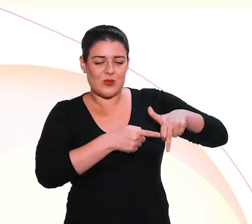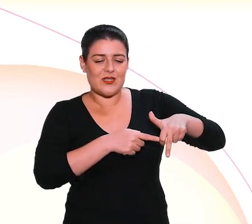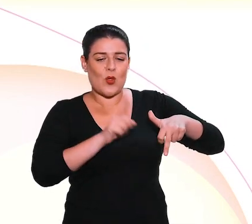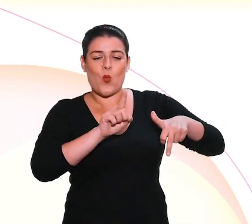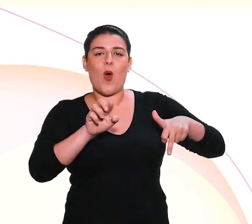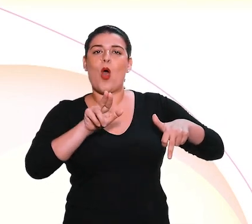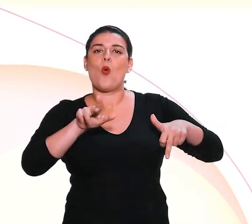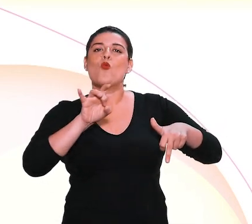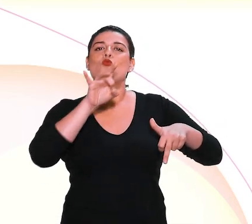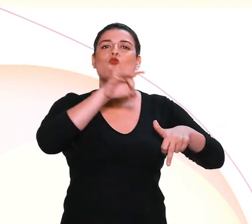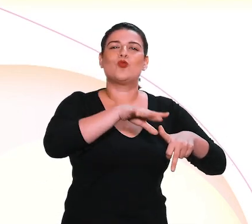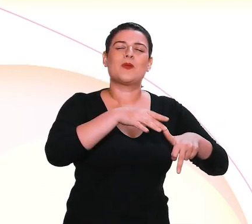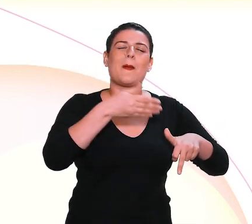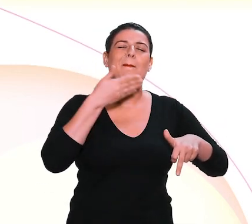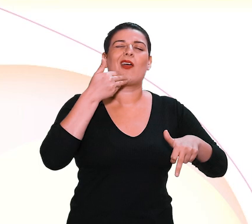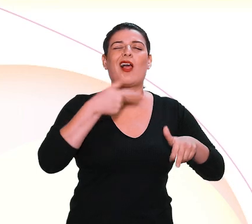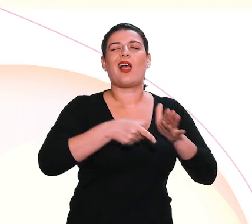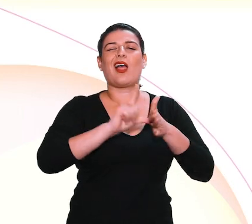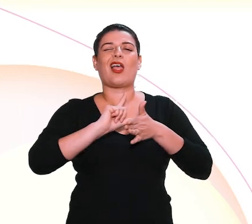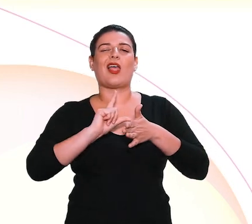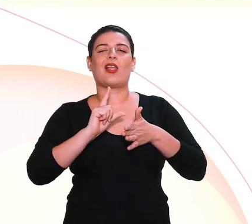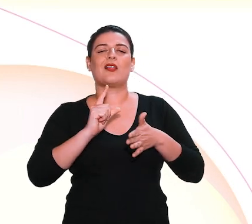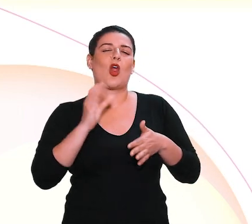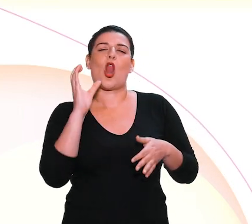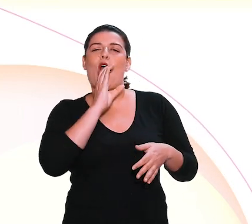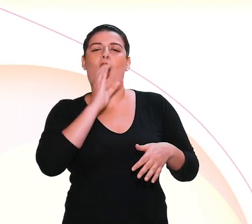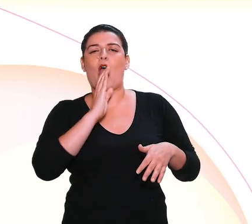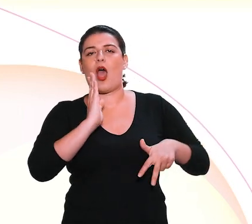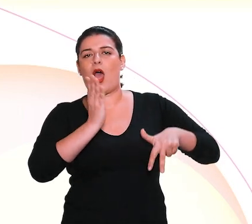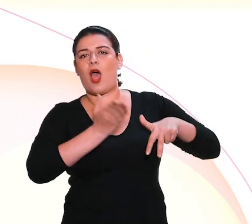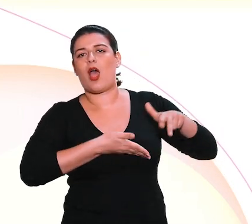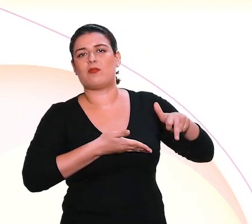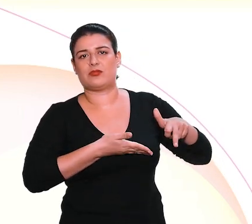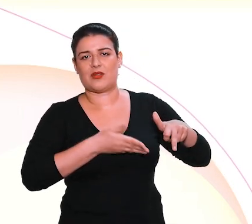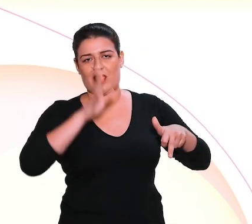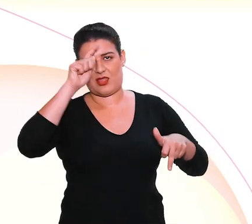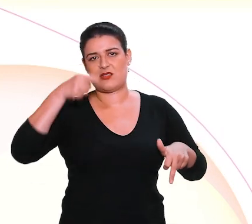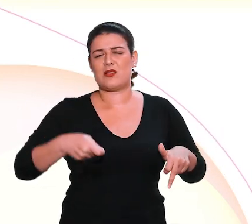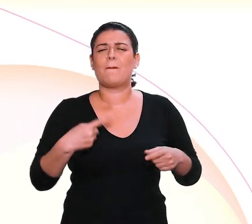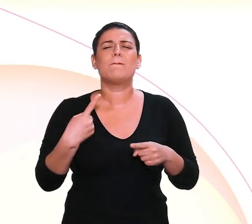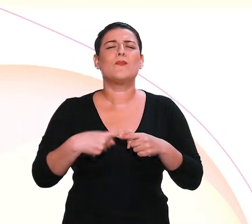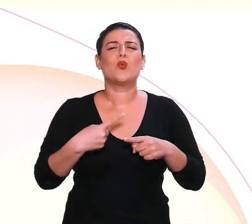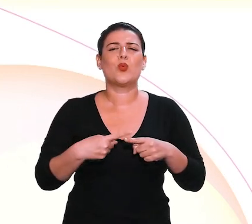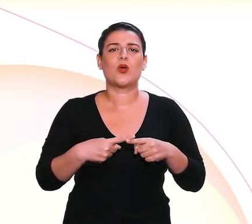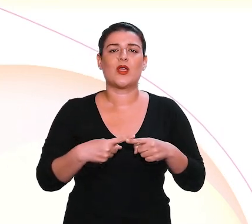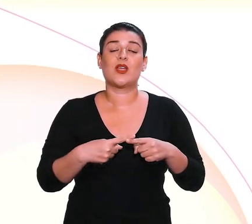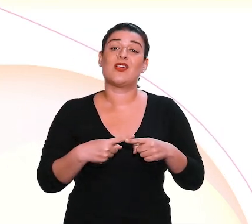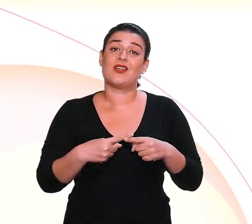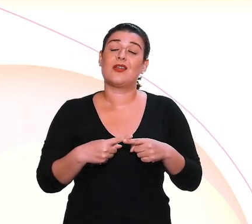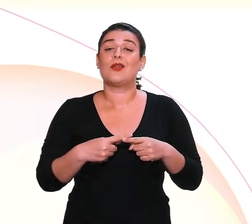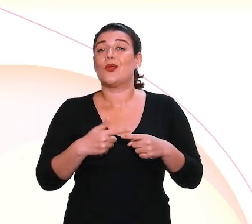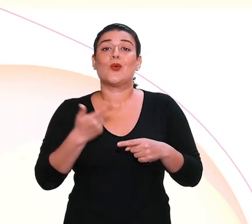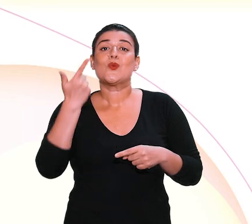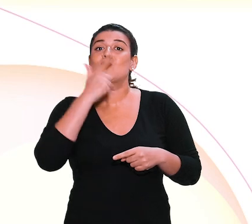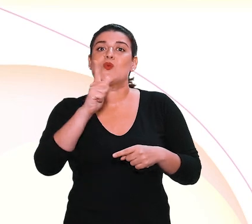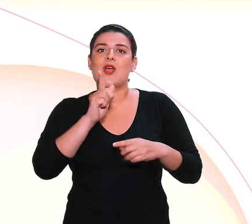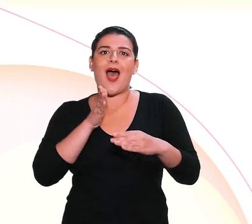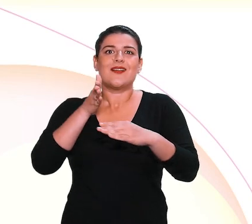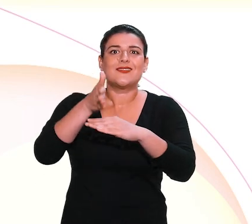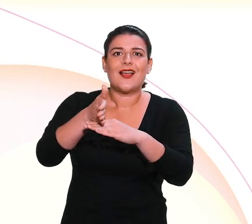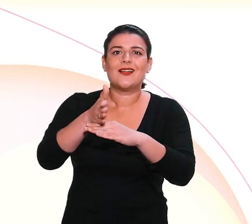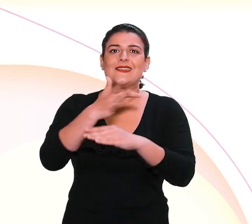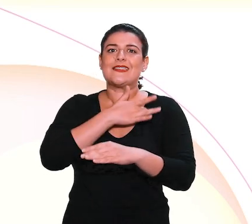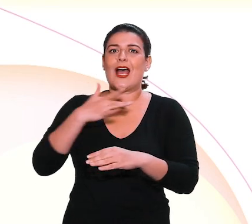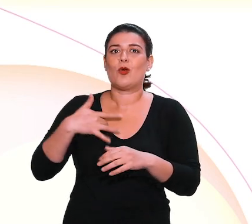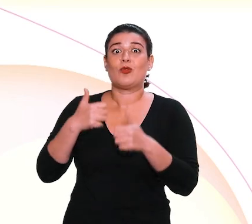mais escolhidas como o último recurso. Às vezes elas são os primeiros recursos. Por quê? Talvez pela falta de acesso à saúde,